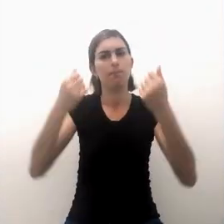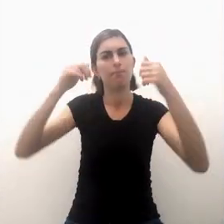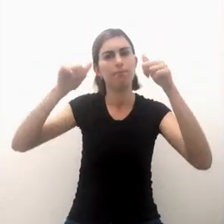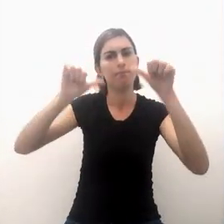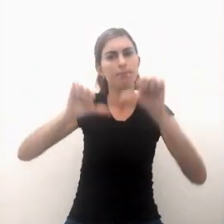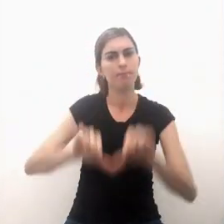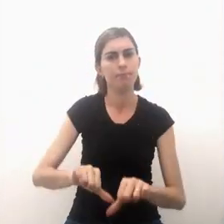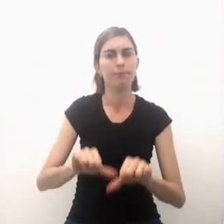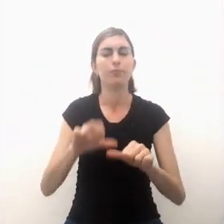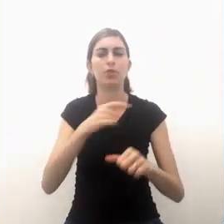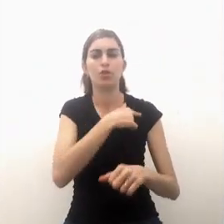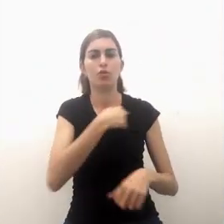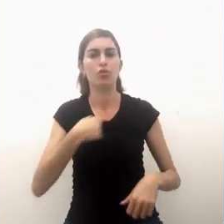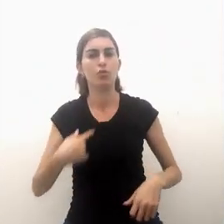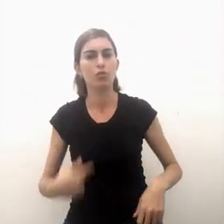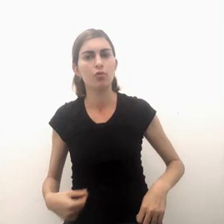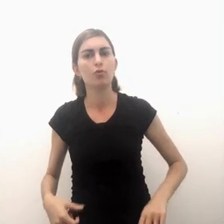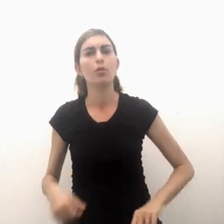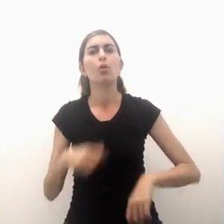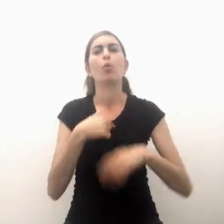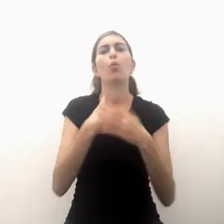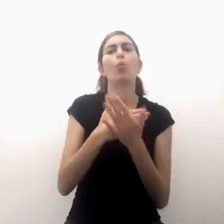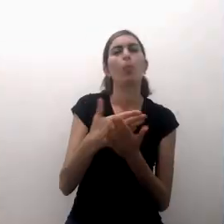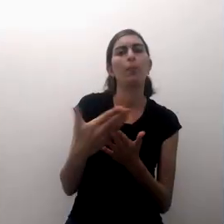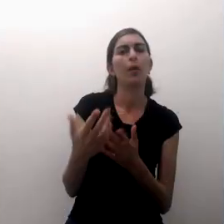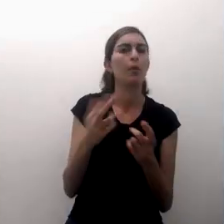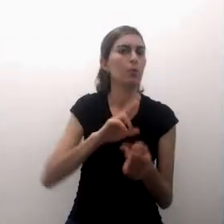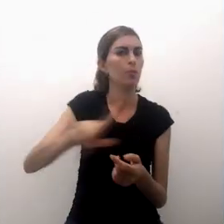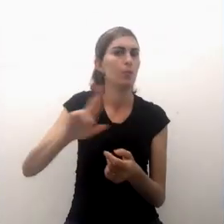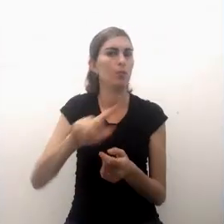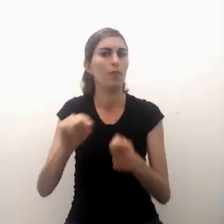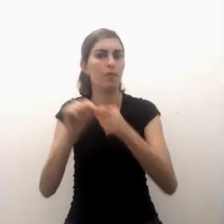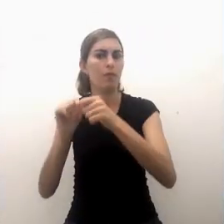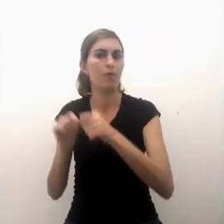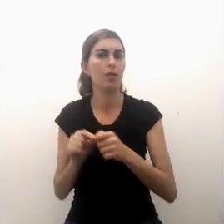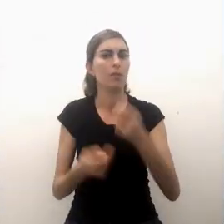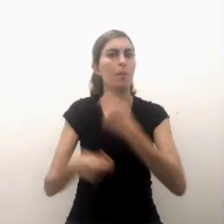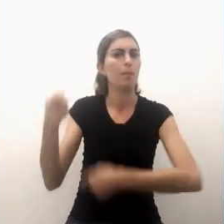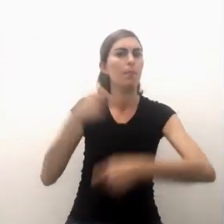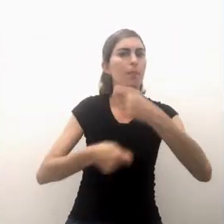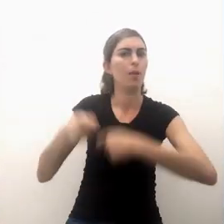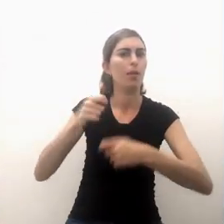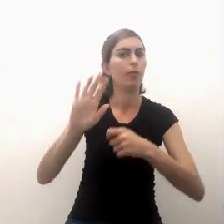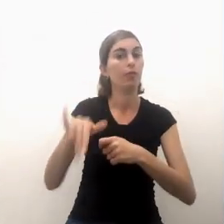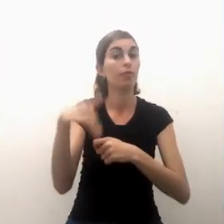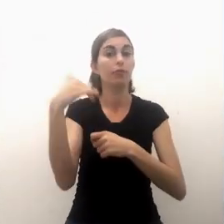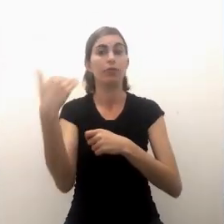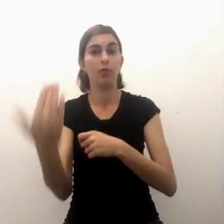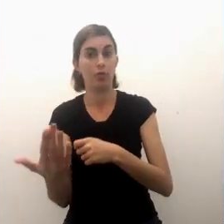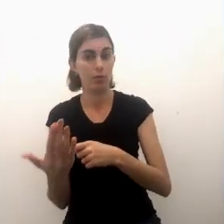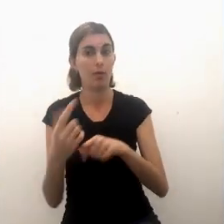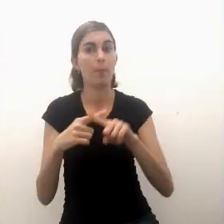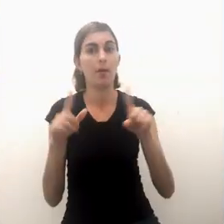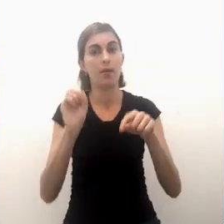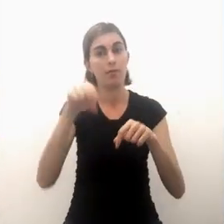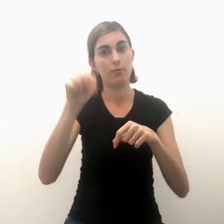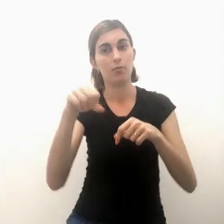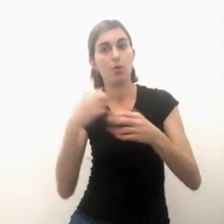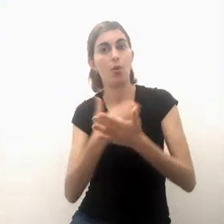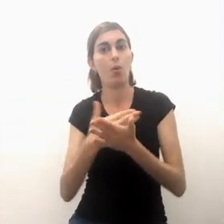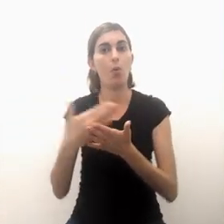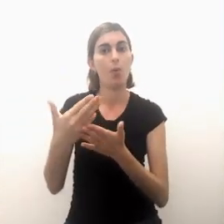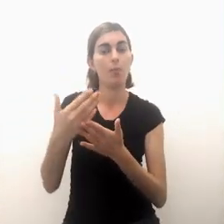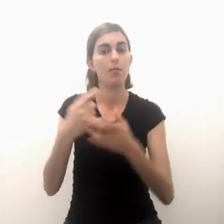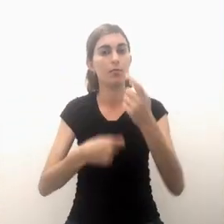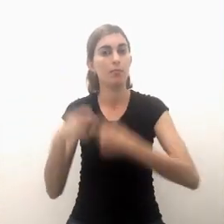e a China começa a não produzir mais para o mercado externo, mas sim começa a abrigar o